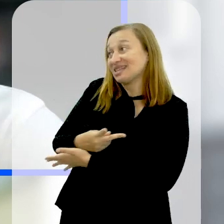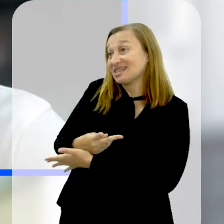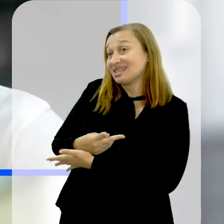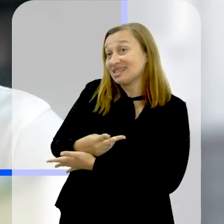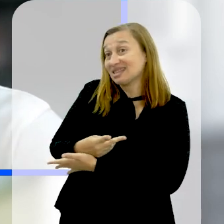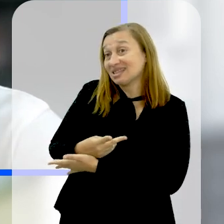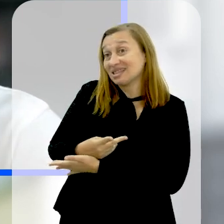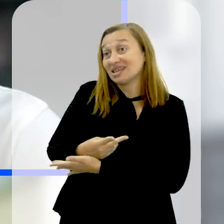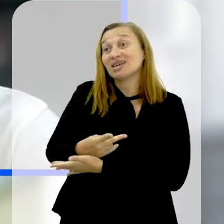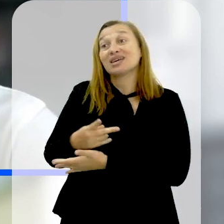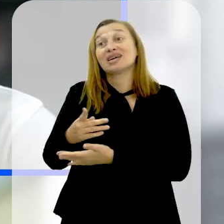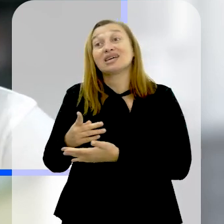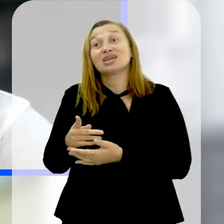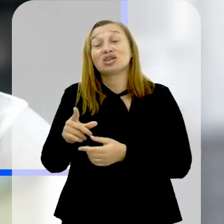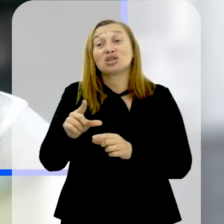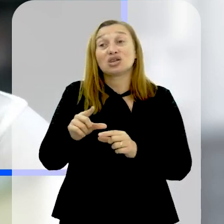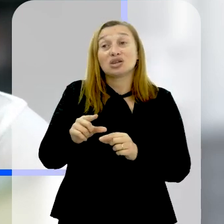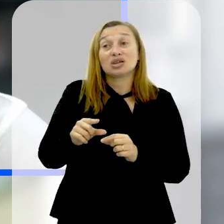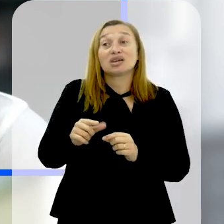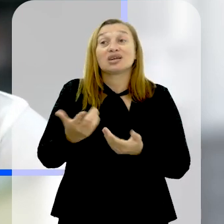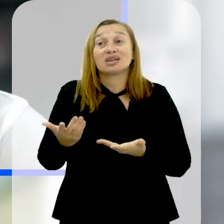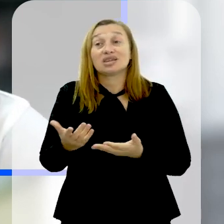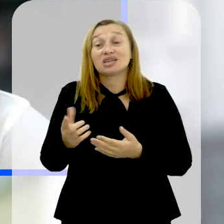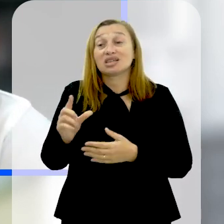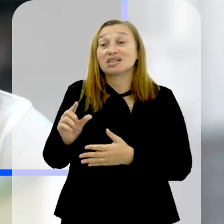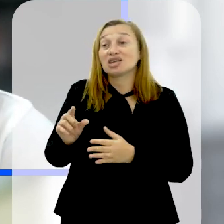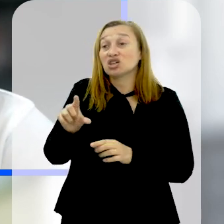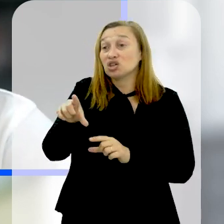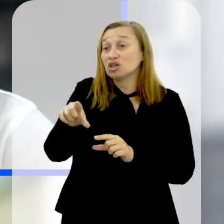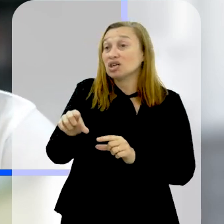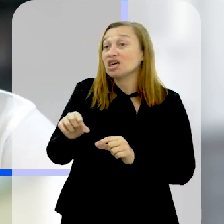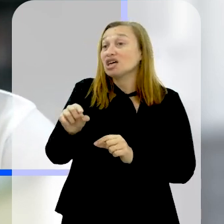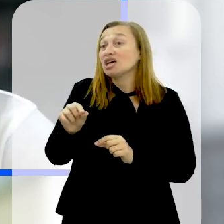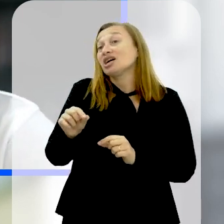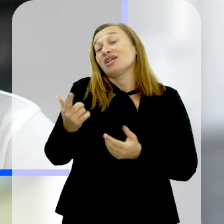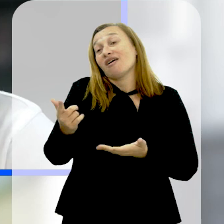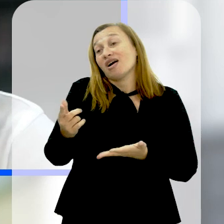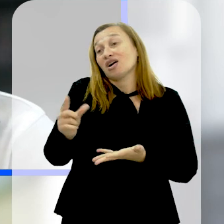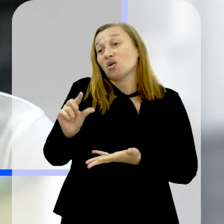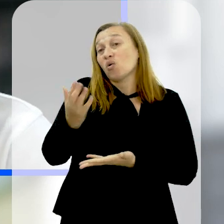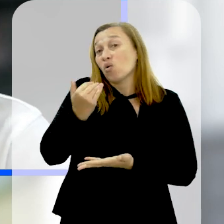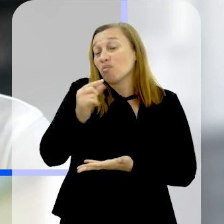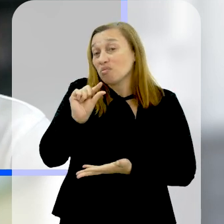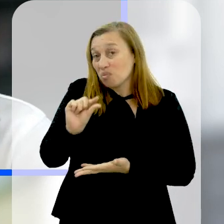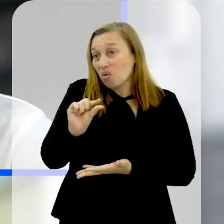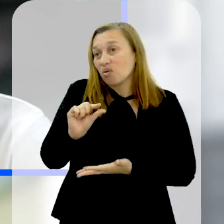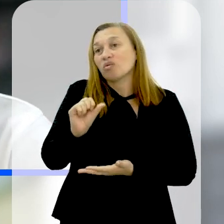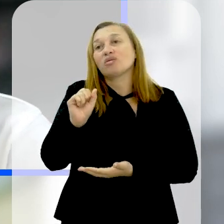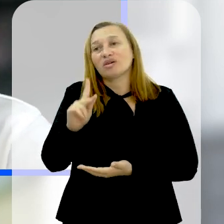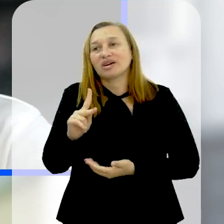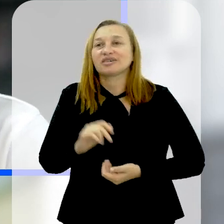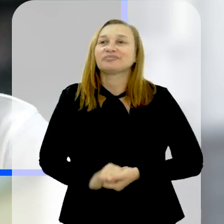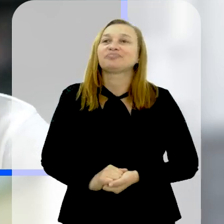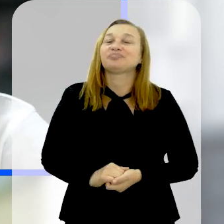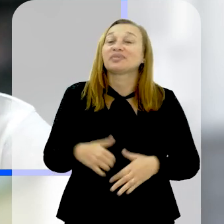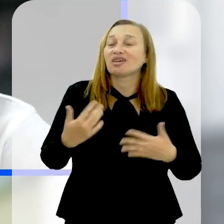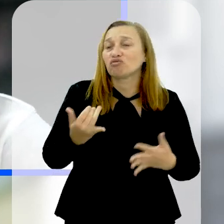gente sabe que vai acontecer. Desde que Vai. seja a exceção, o problema é um pouquinho Exatamente. A menor, né? exceção da exceção tá